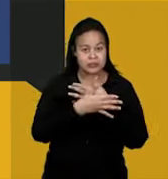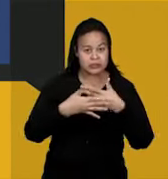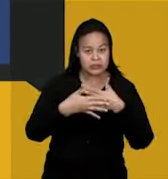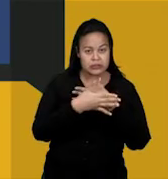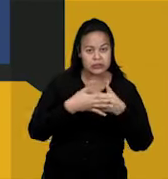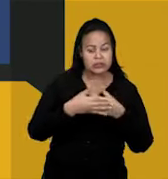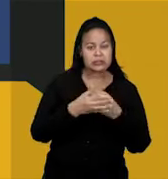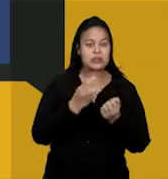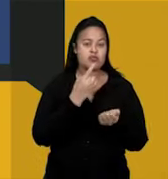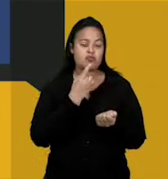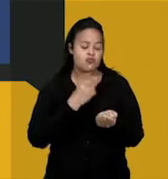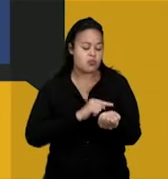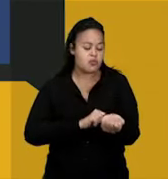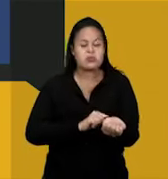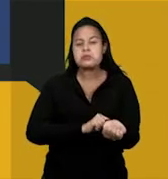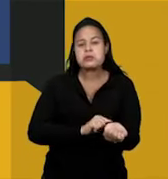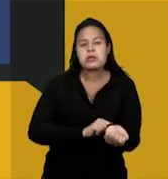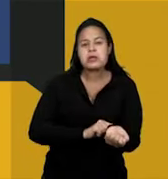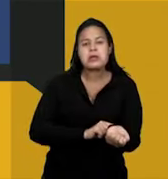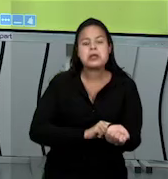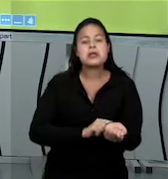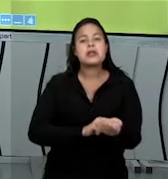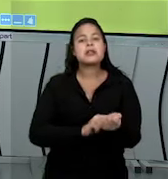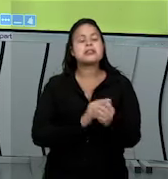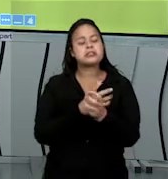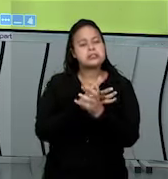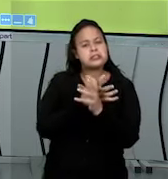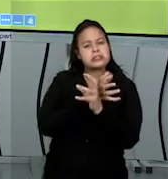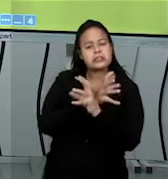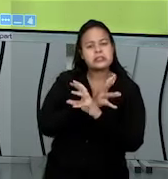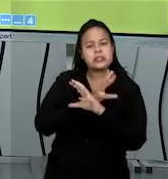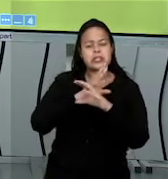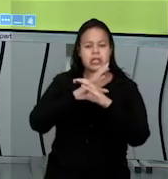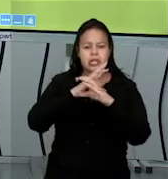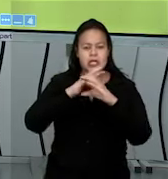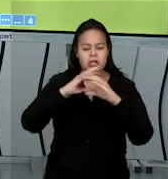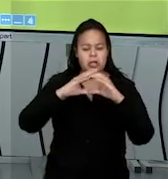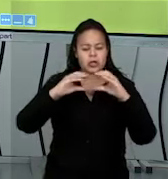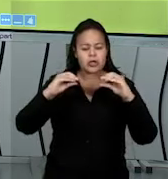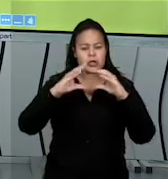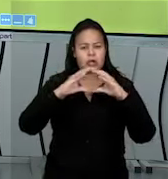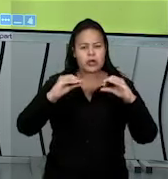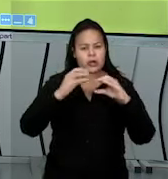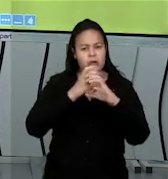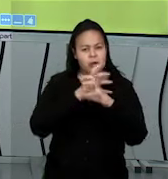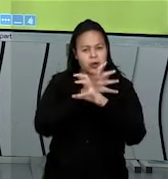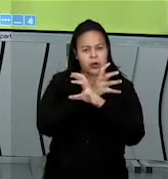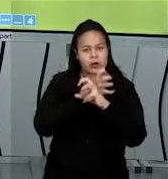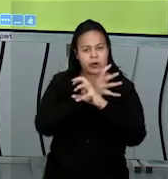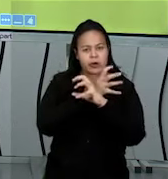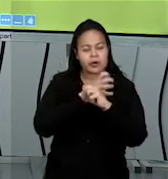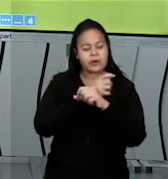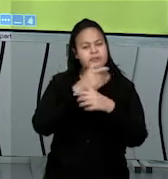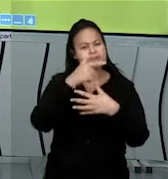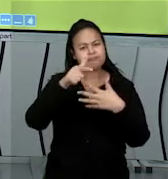conjuntivo sanguíneo, o tecido conjuntivo ósseo, cartilaginoso, dentre outros.